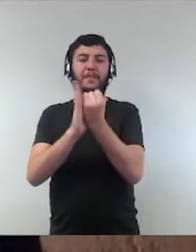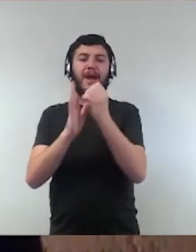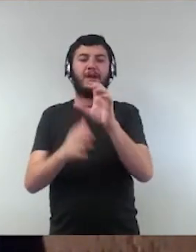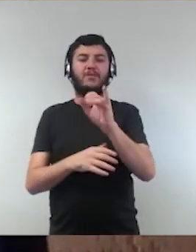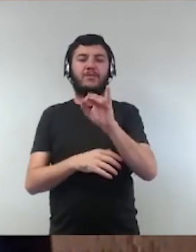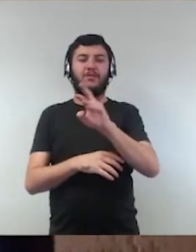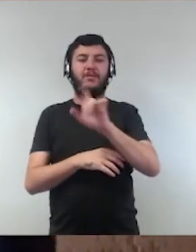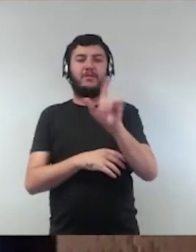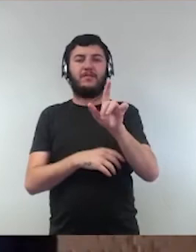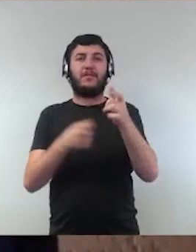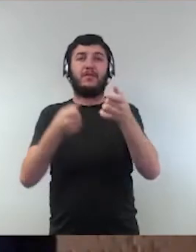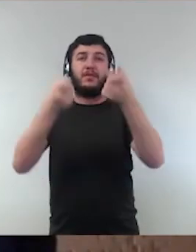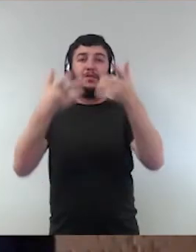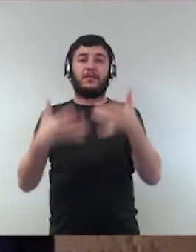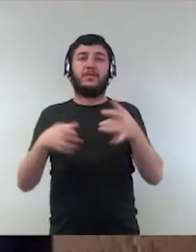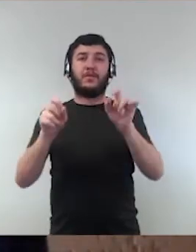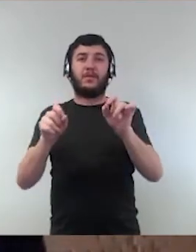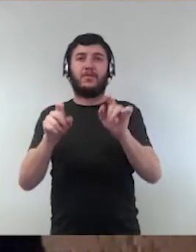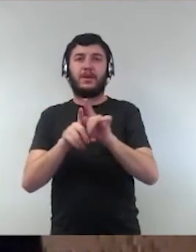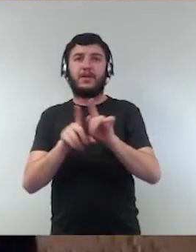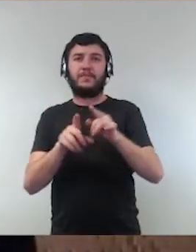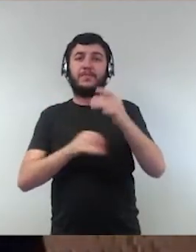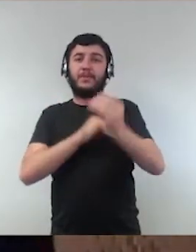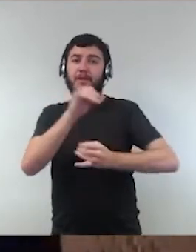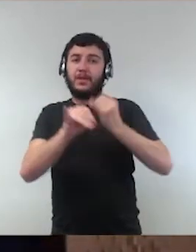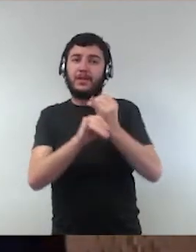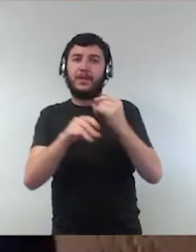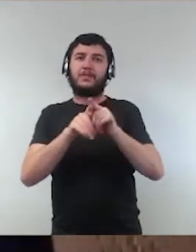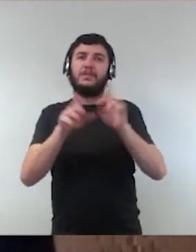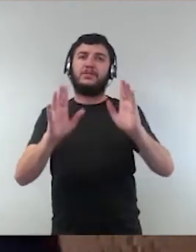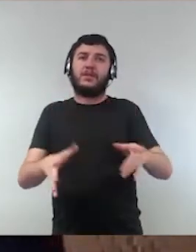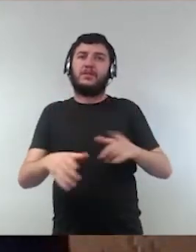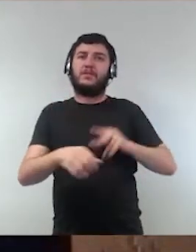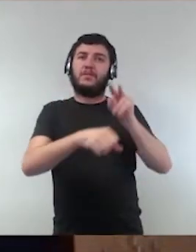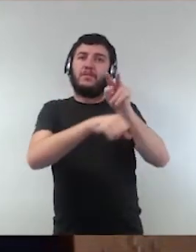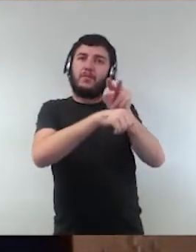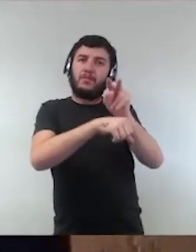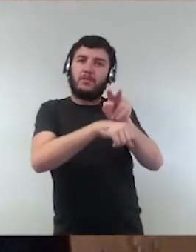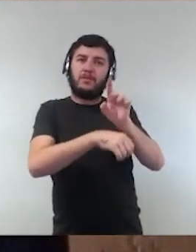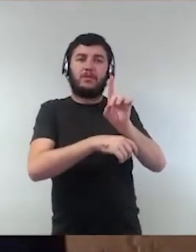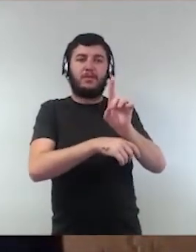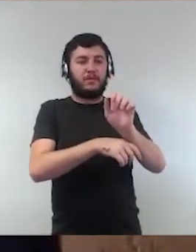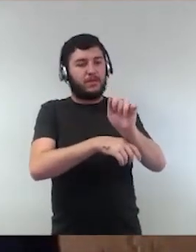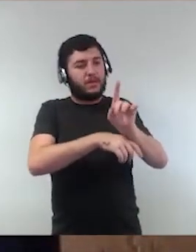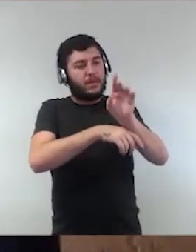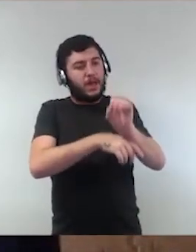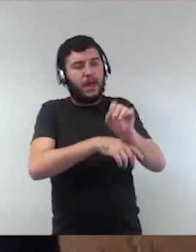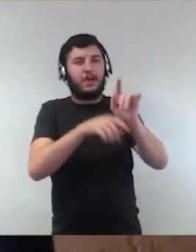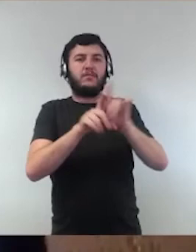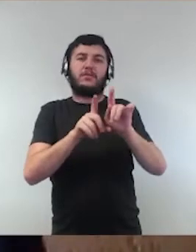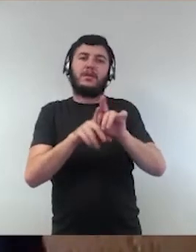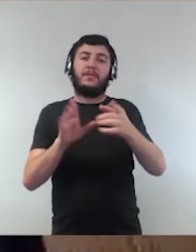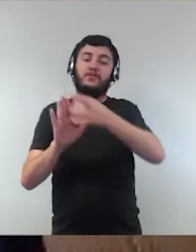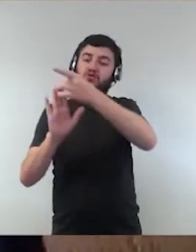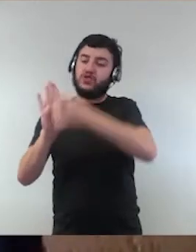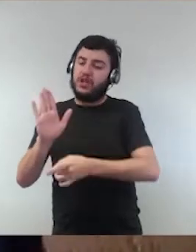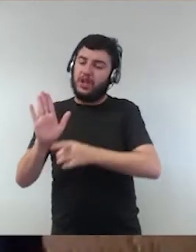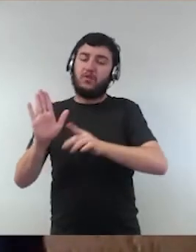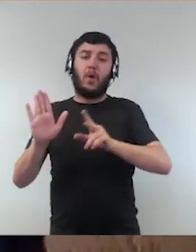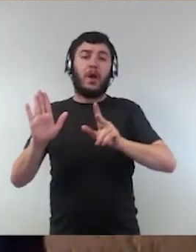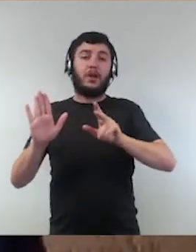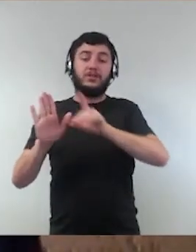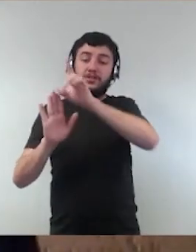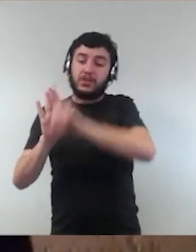como princípios do uso da internet a proteção de dados pessoais e o direito à privacidade de forma autônoma para cada um